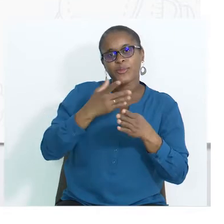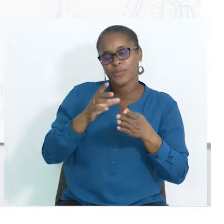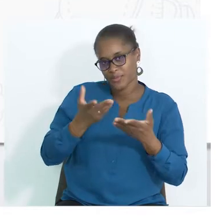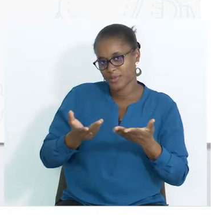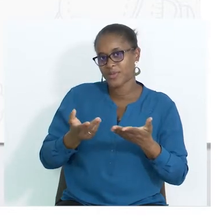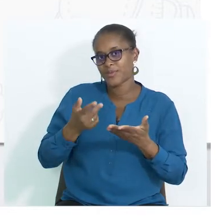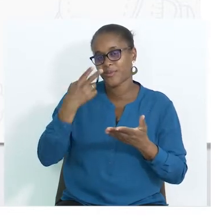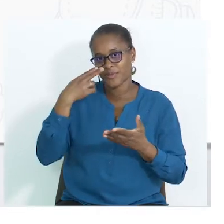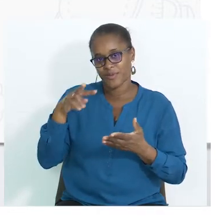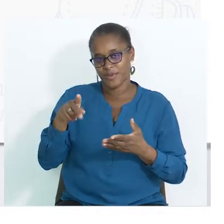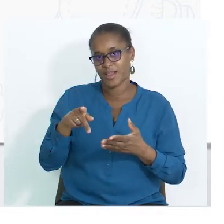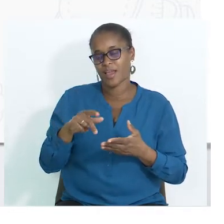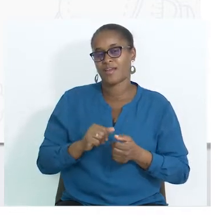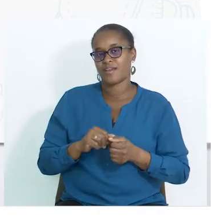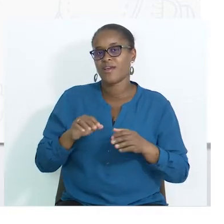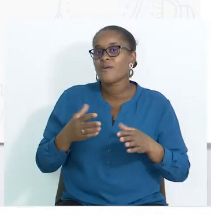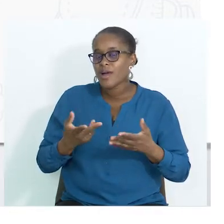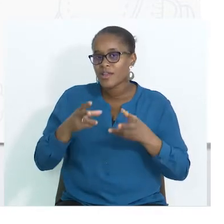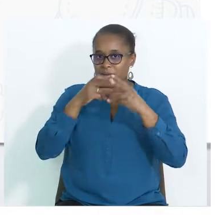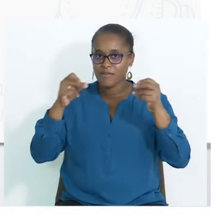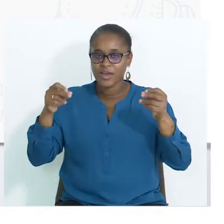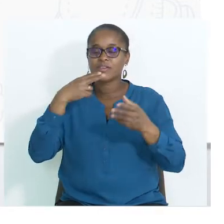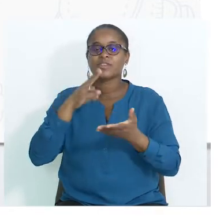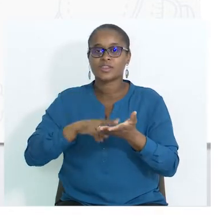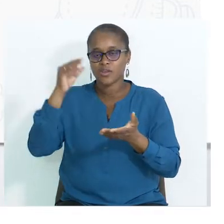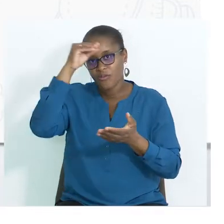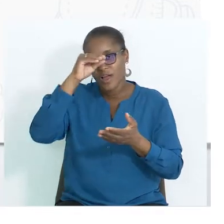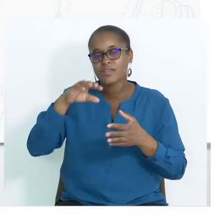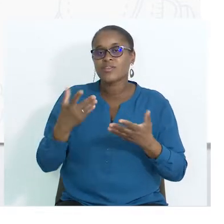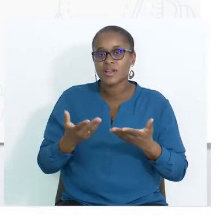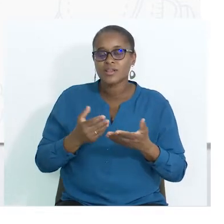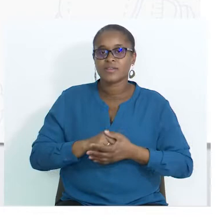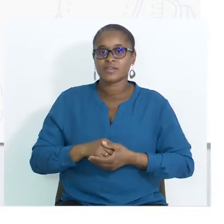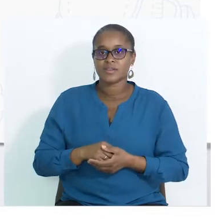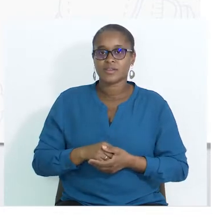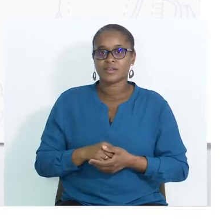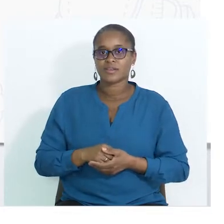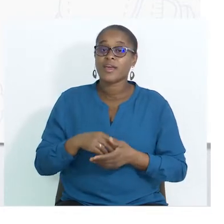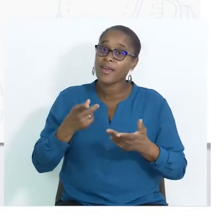carinhosos Então vamos lá ver é uma afirmação verdadeira ou fácil é